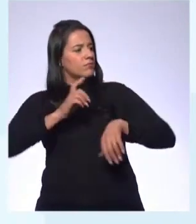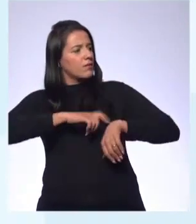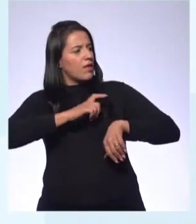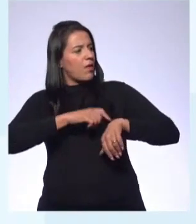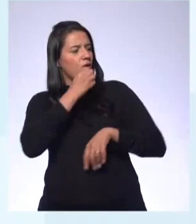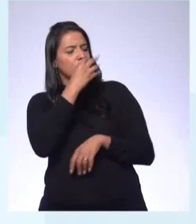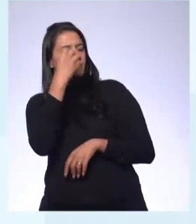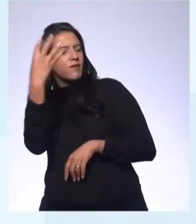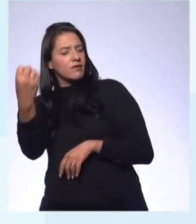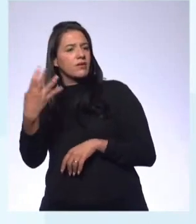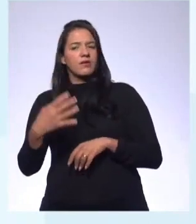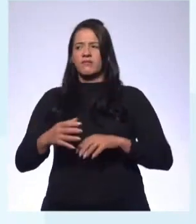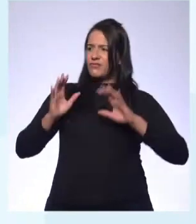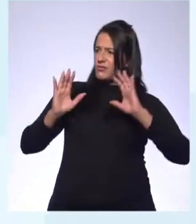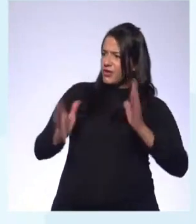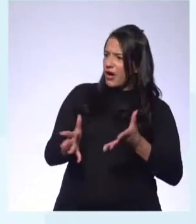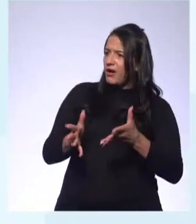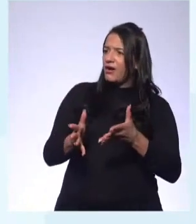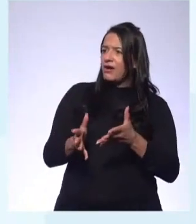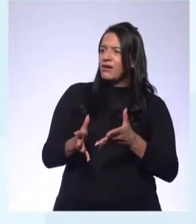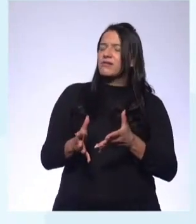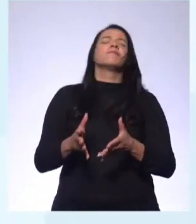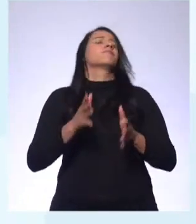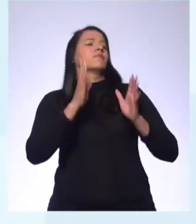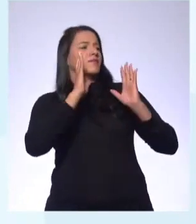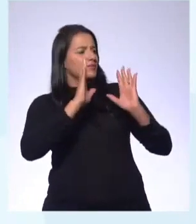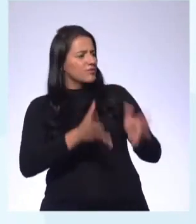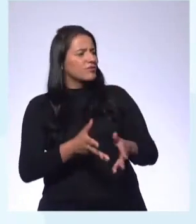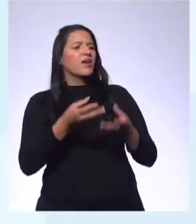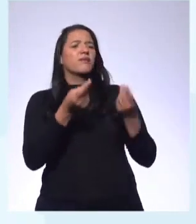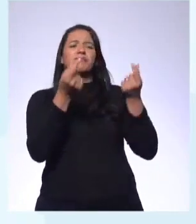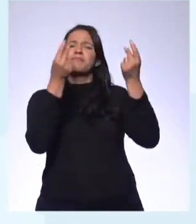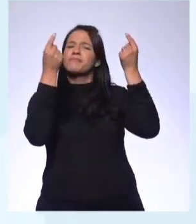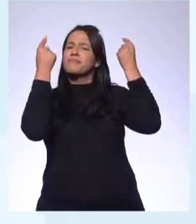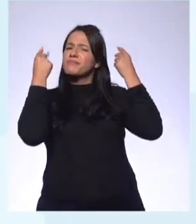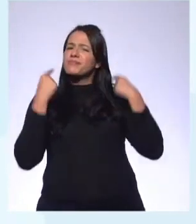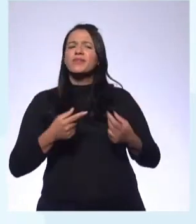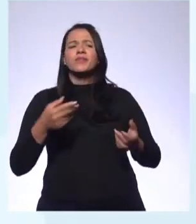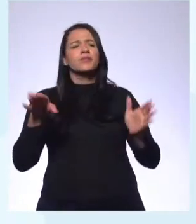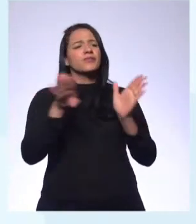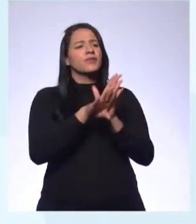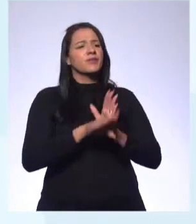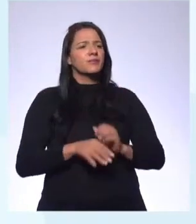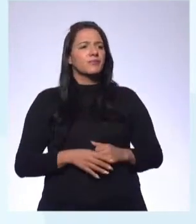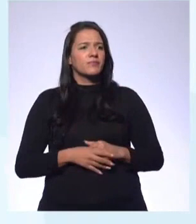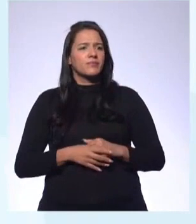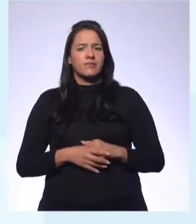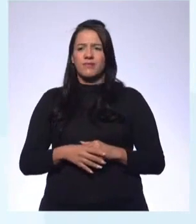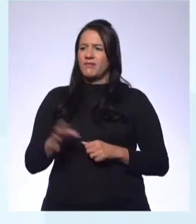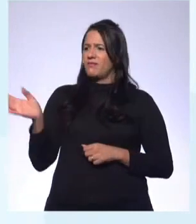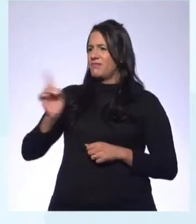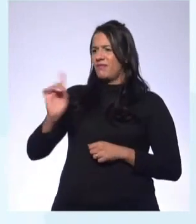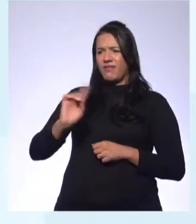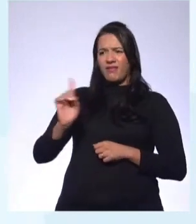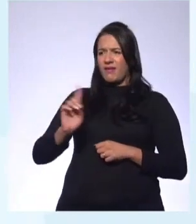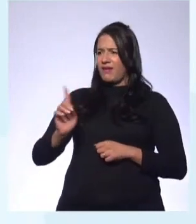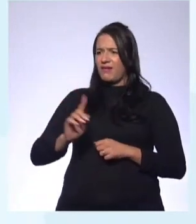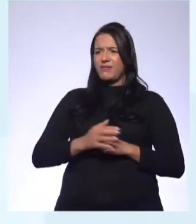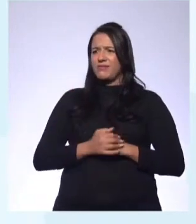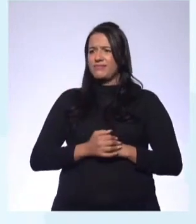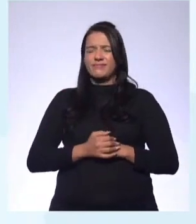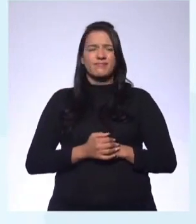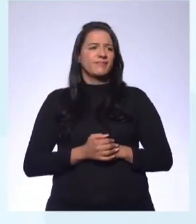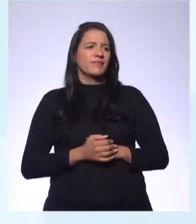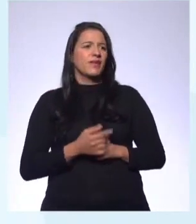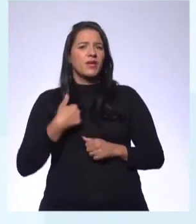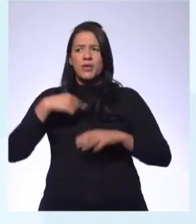de viajar. Já? Já faz muito tempo que chegamos. Que nada.